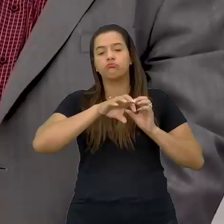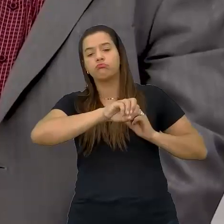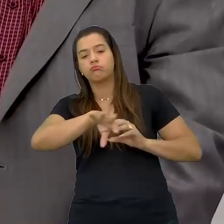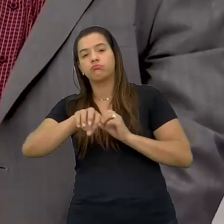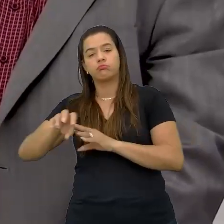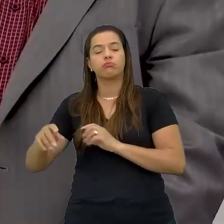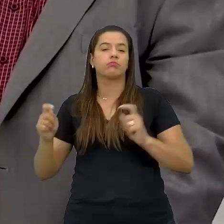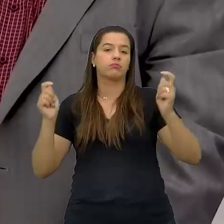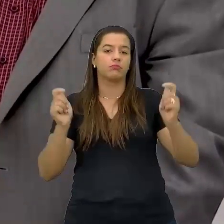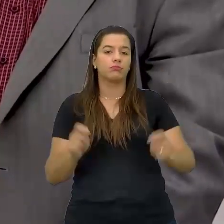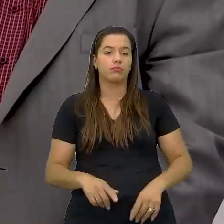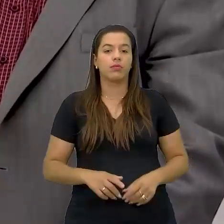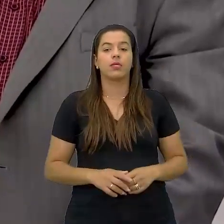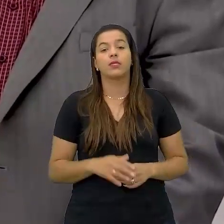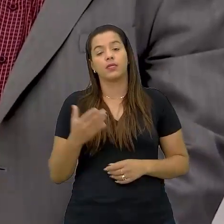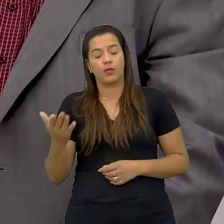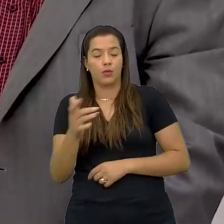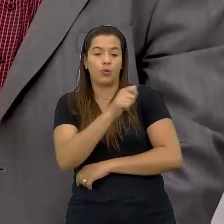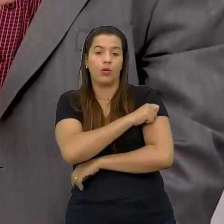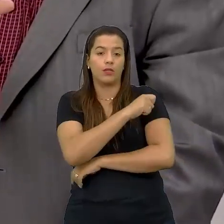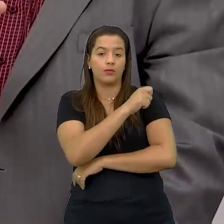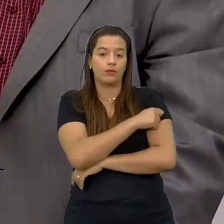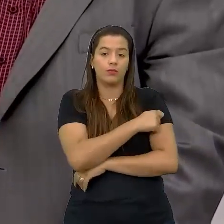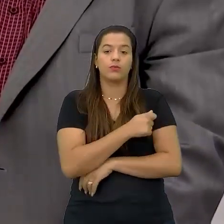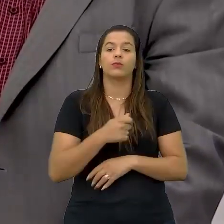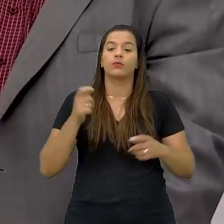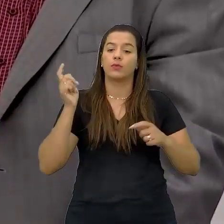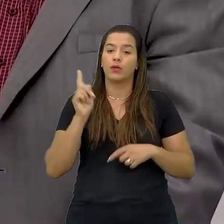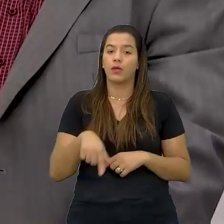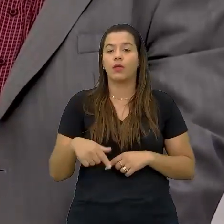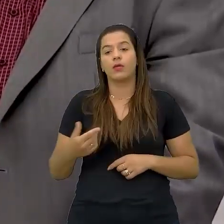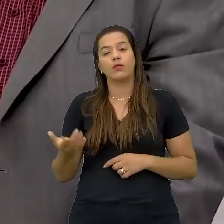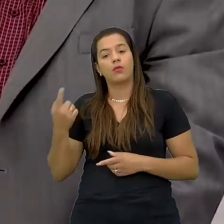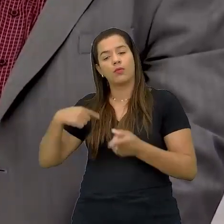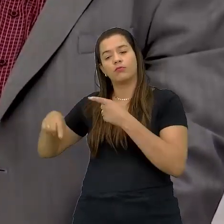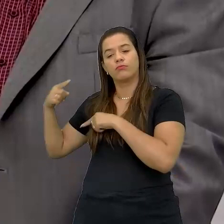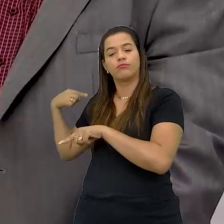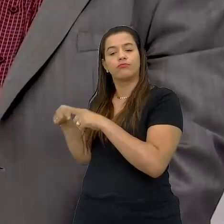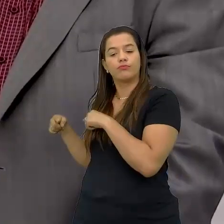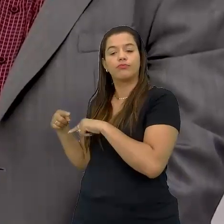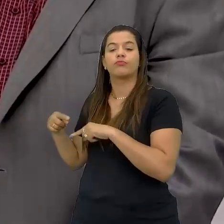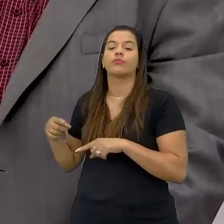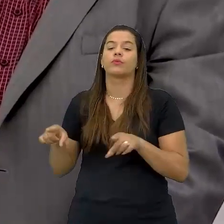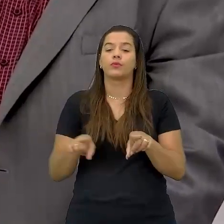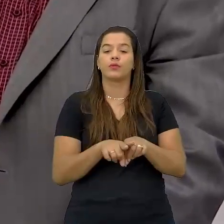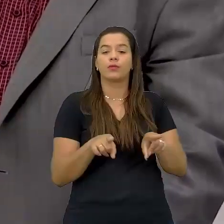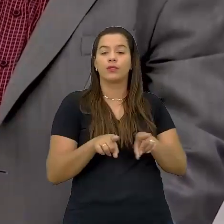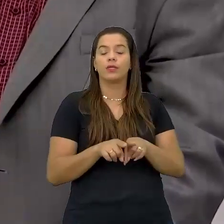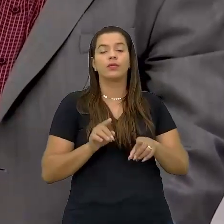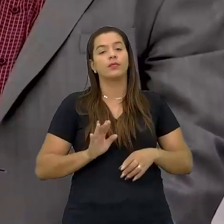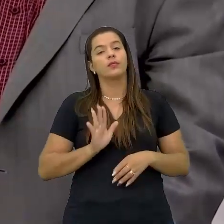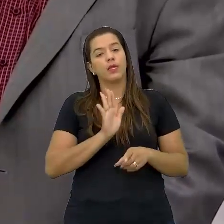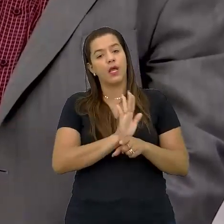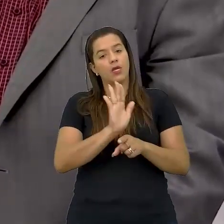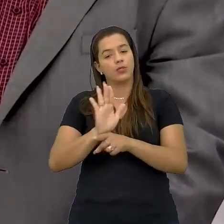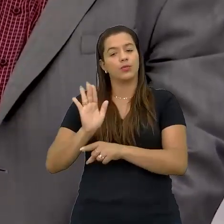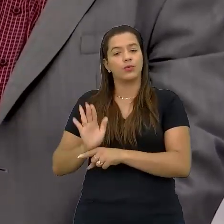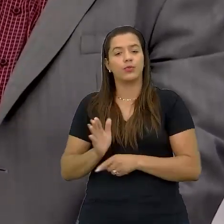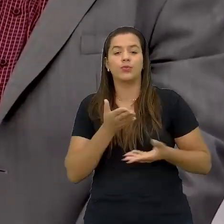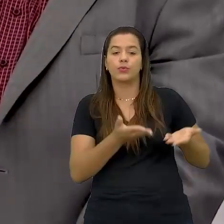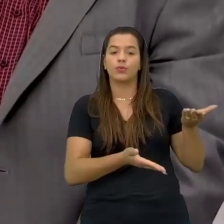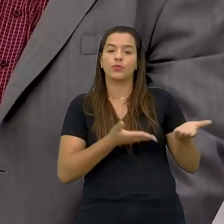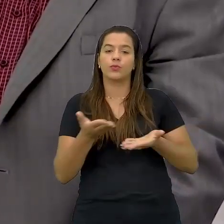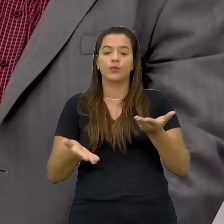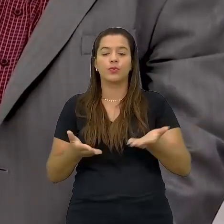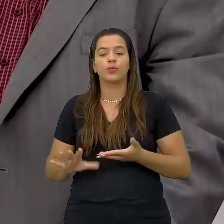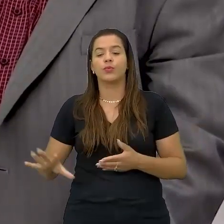que, é claro, um aluno e uma aluna são para mim, como foram em toda a minha trajetória e continuam sendo, curadores não só, né, do meu